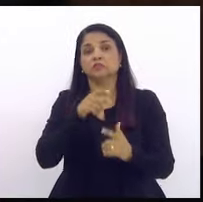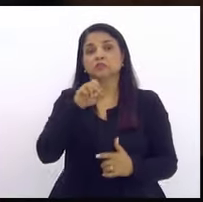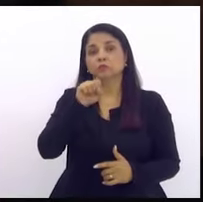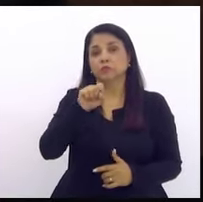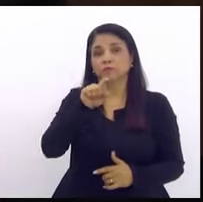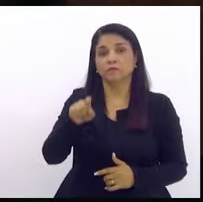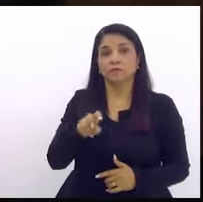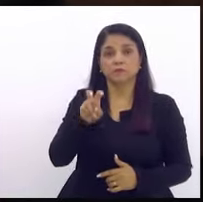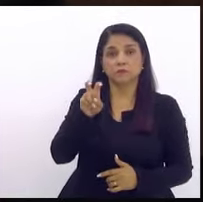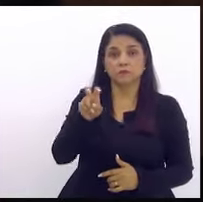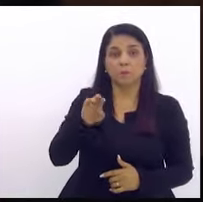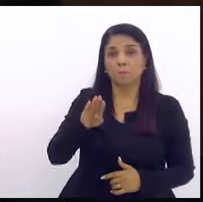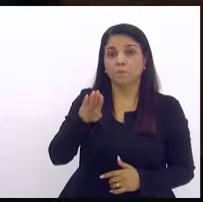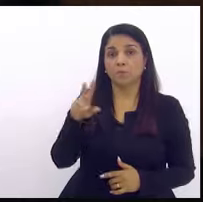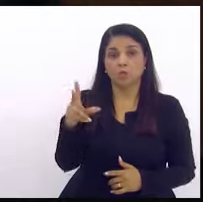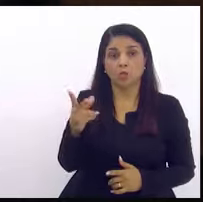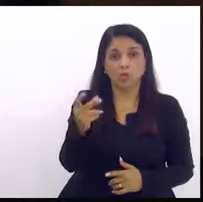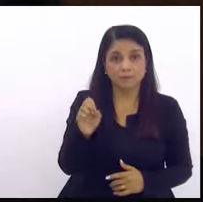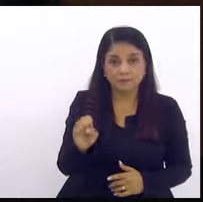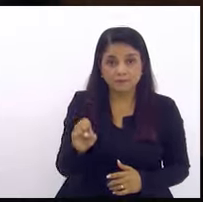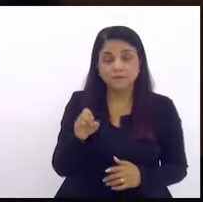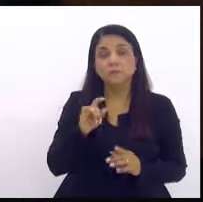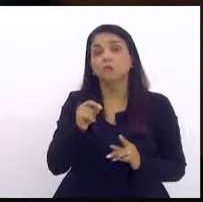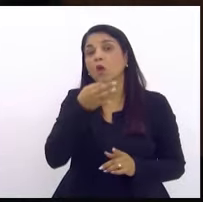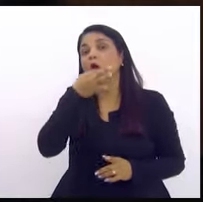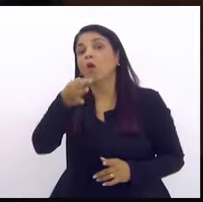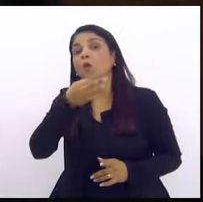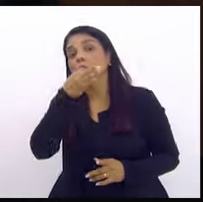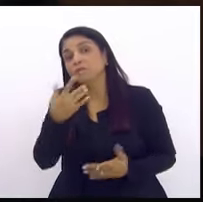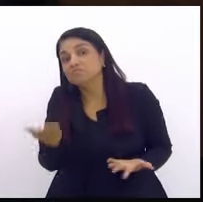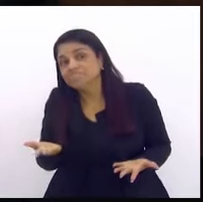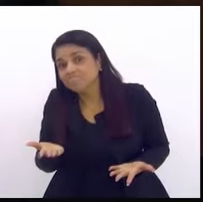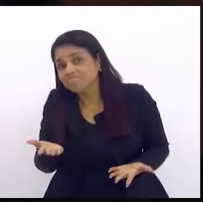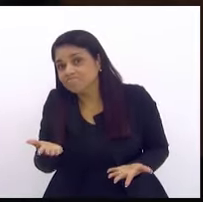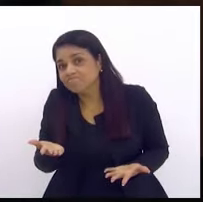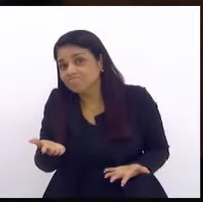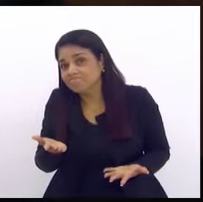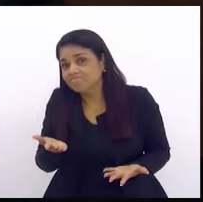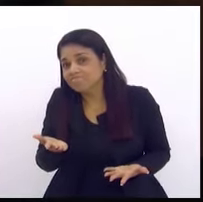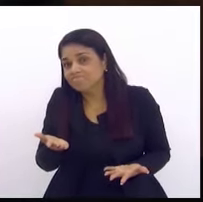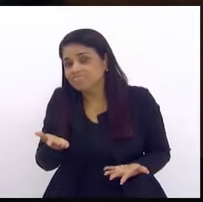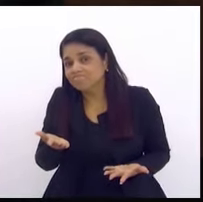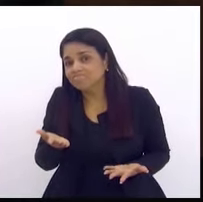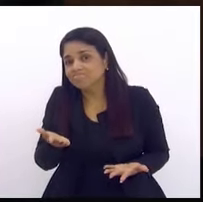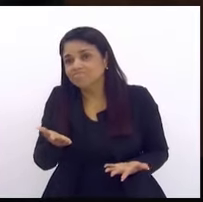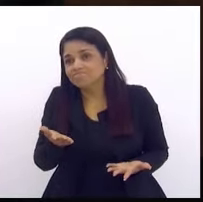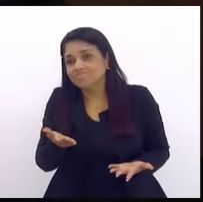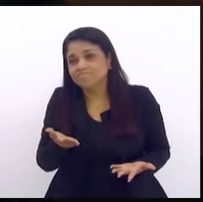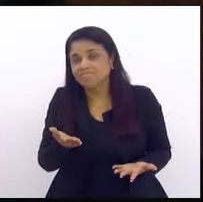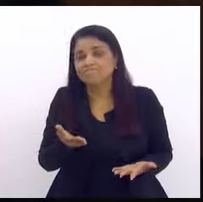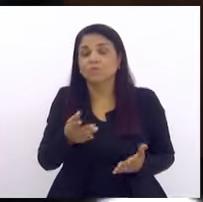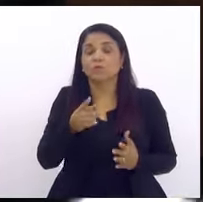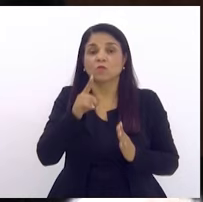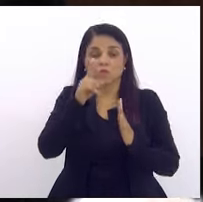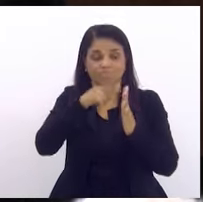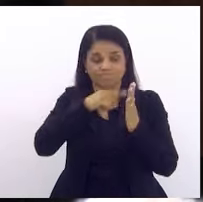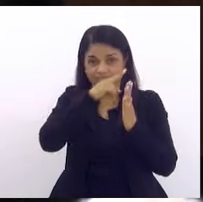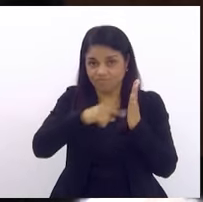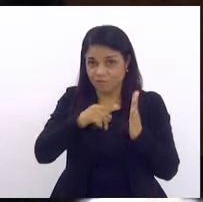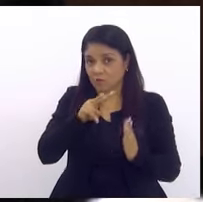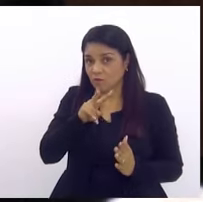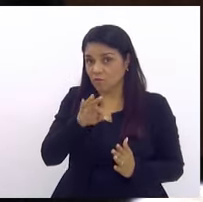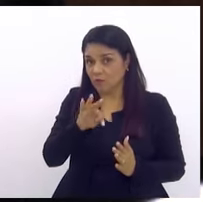tudo verdade. Que argumento a gente faz? Está entendendo? Então, eu acho que o veto tem que